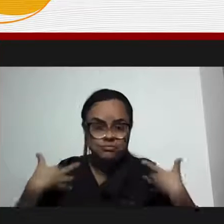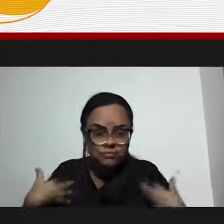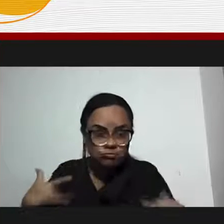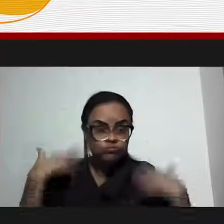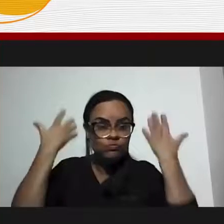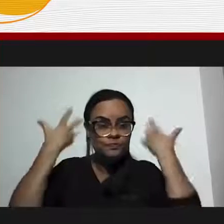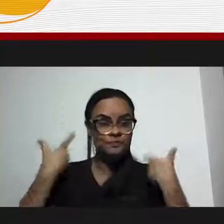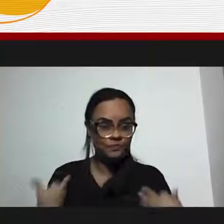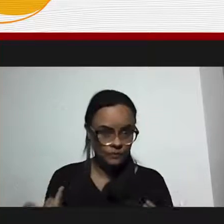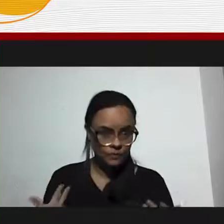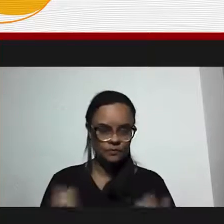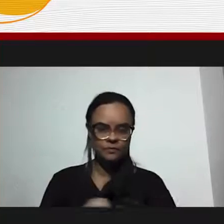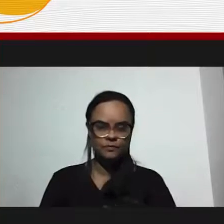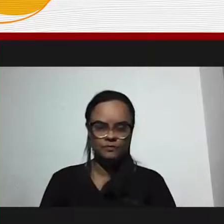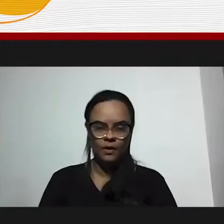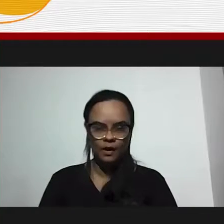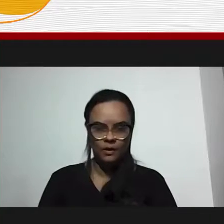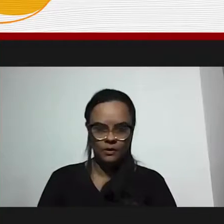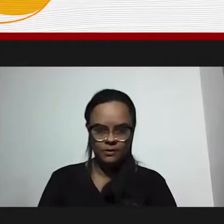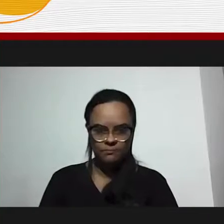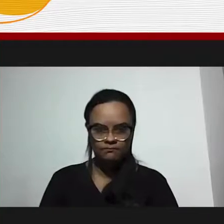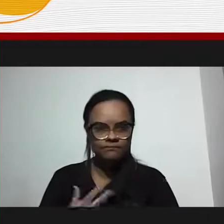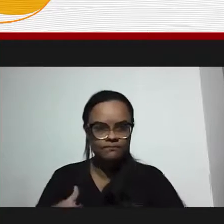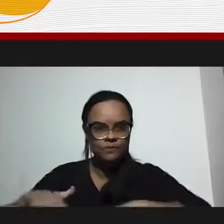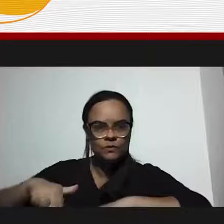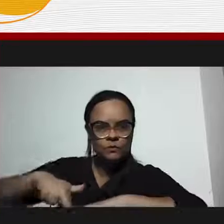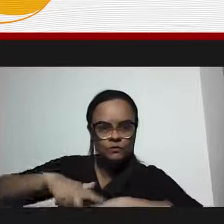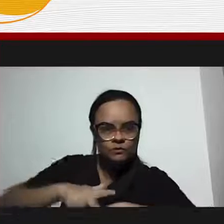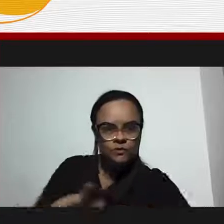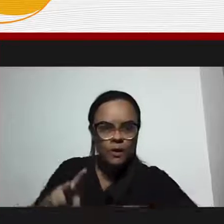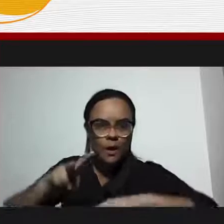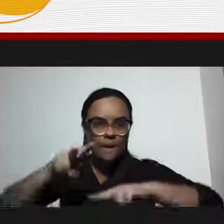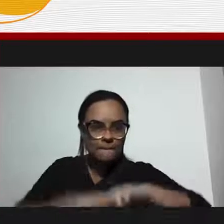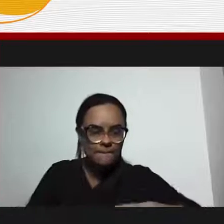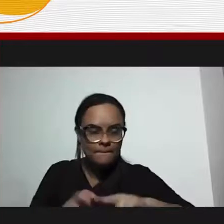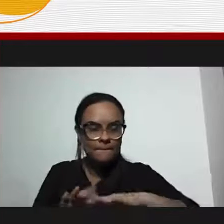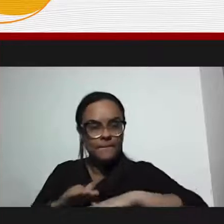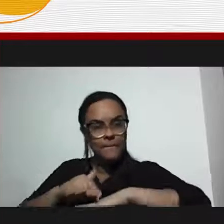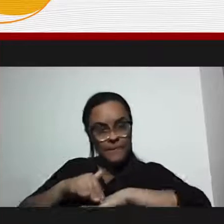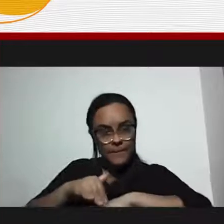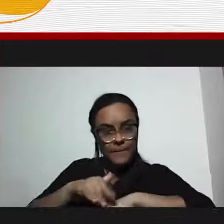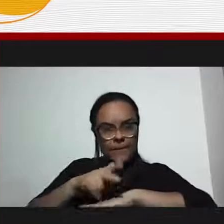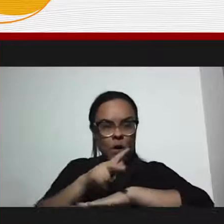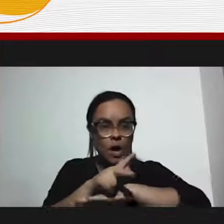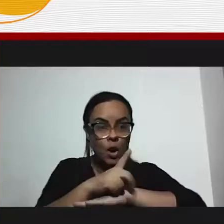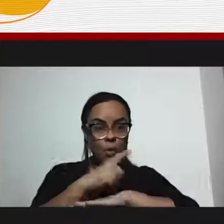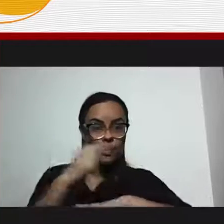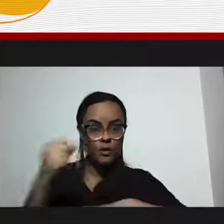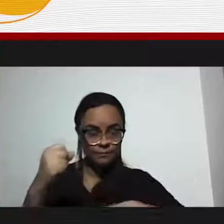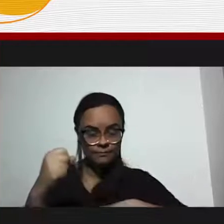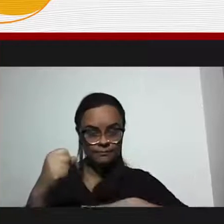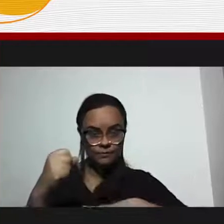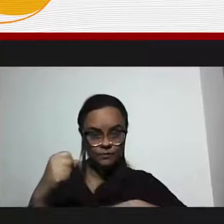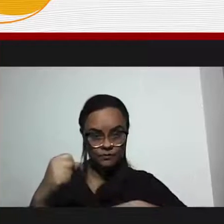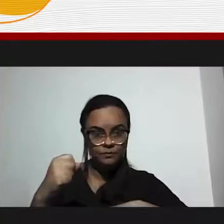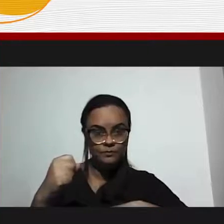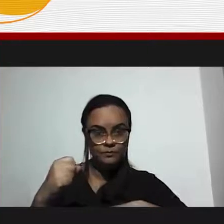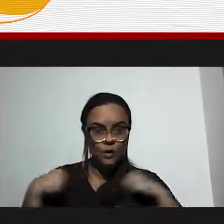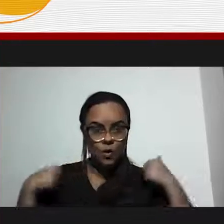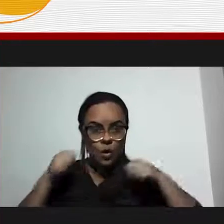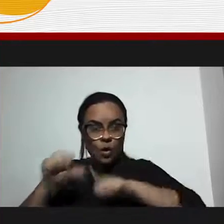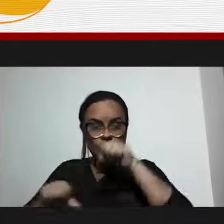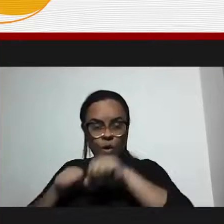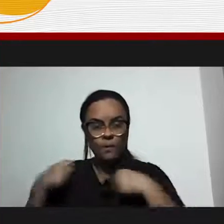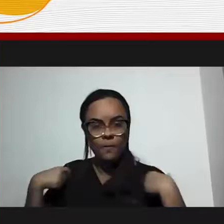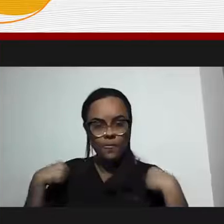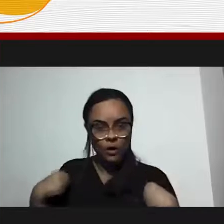aí fiz a volta na cadeira para poder subir o degrauzinho, sair para me trocar.